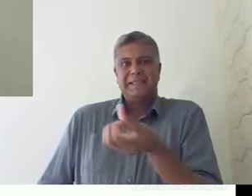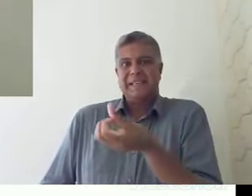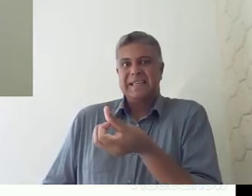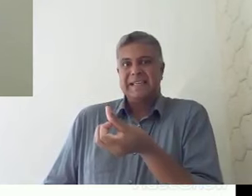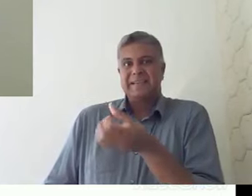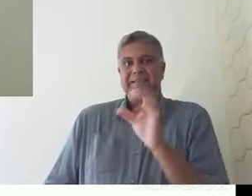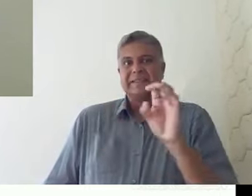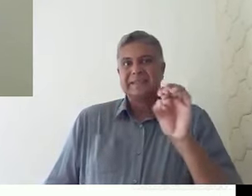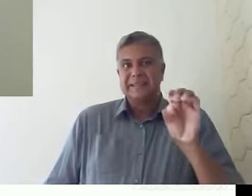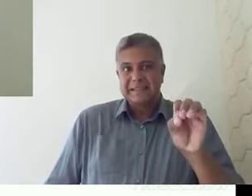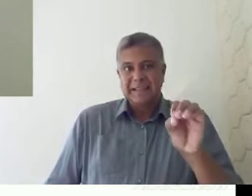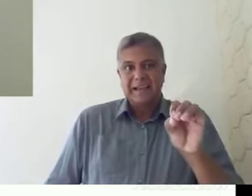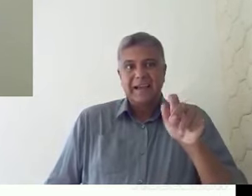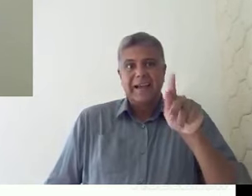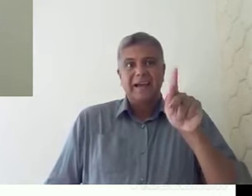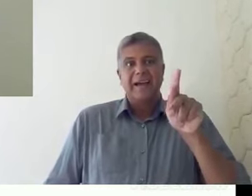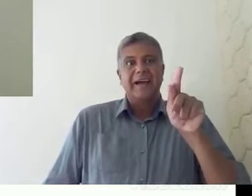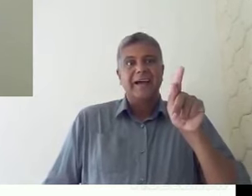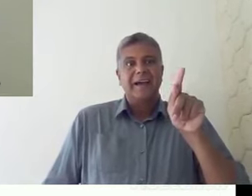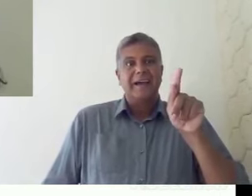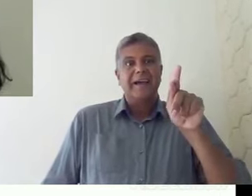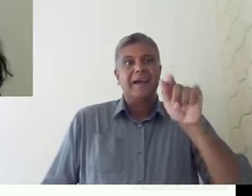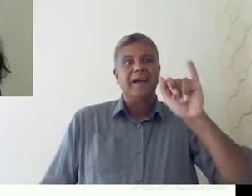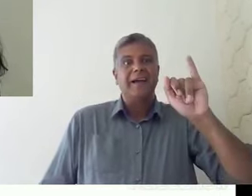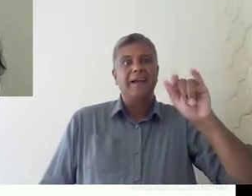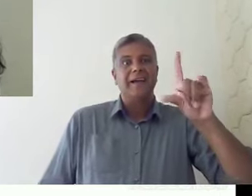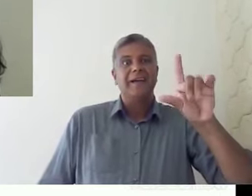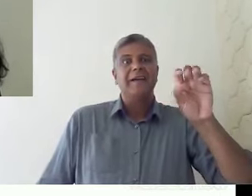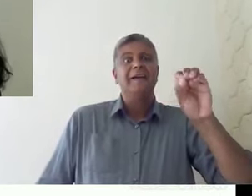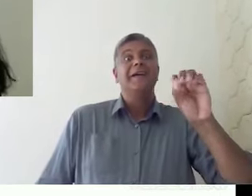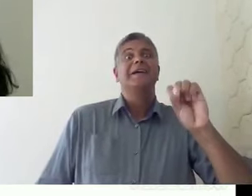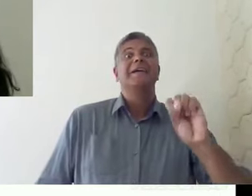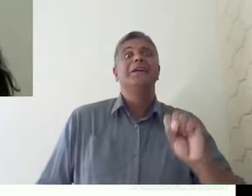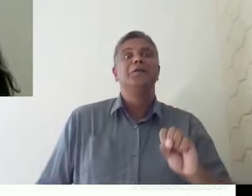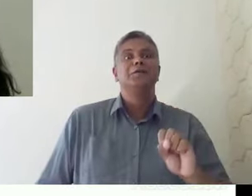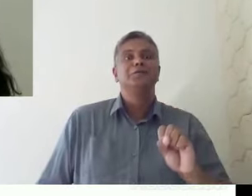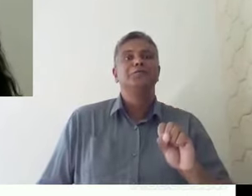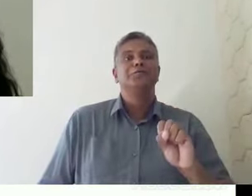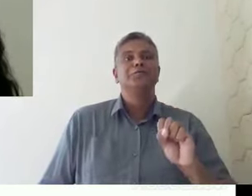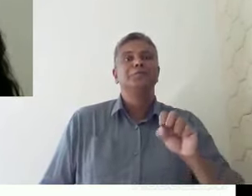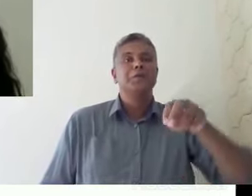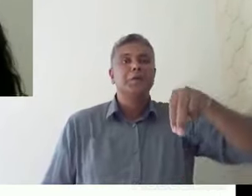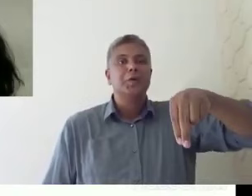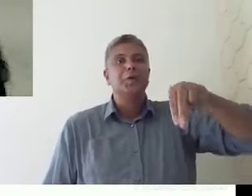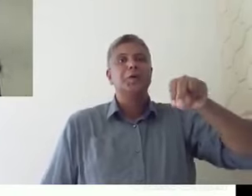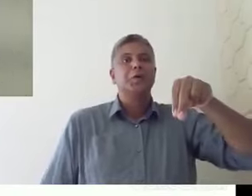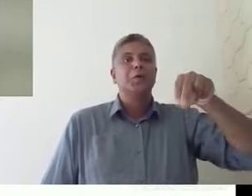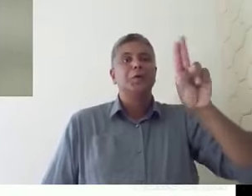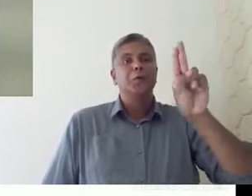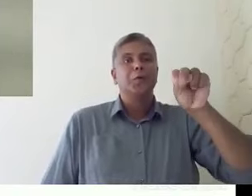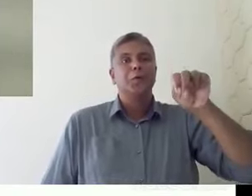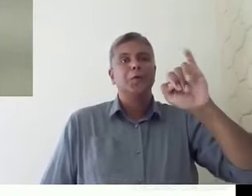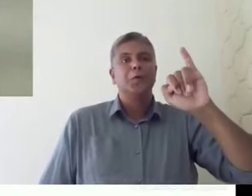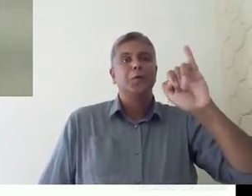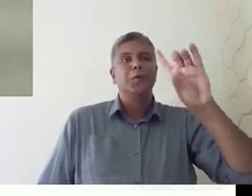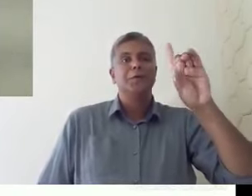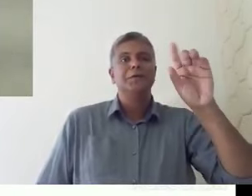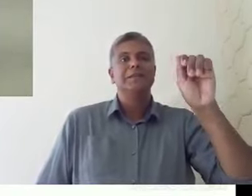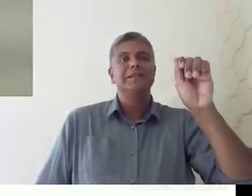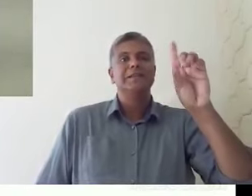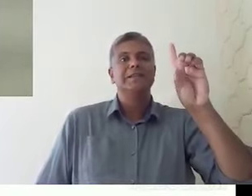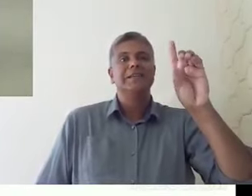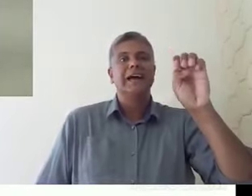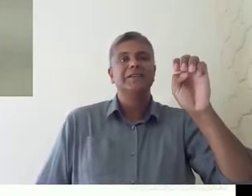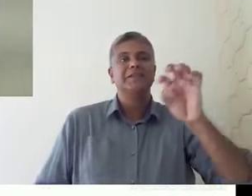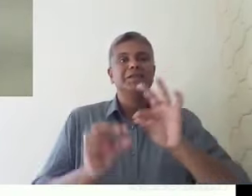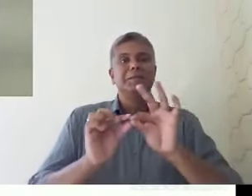exemplo, são 60, que é o valor, e a unidade de medida, qual a unidade que aparece na